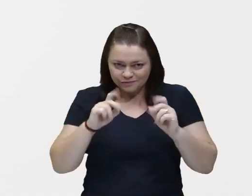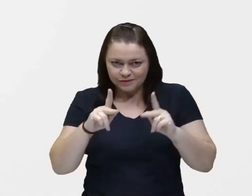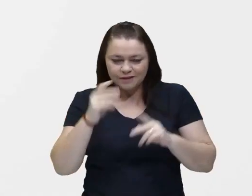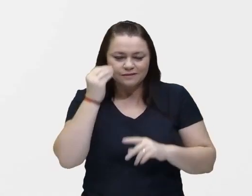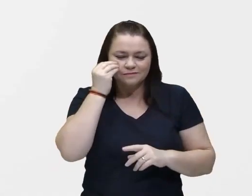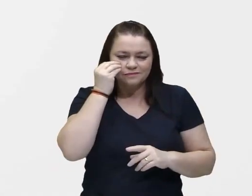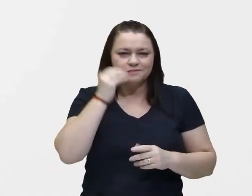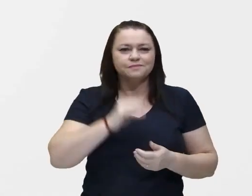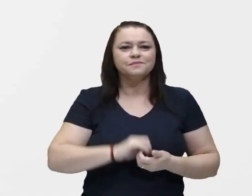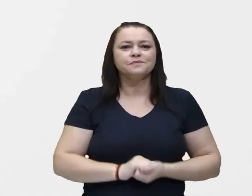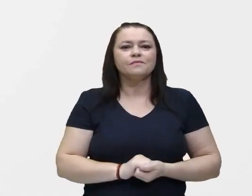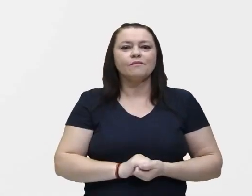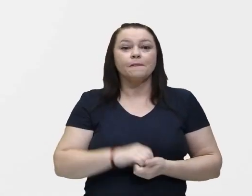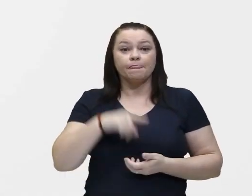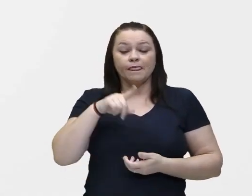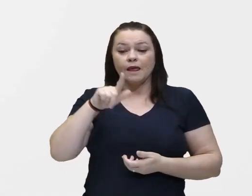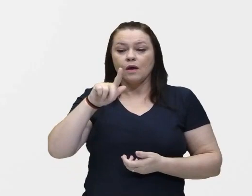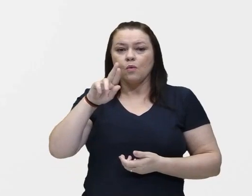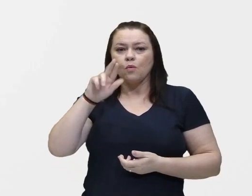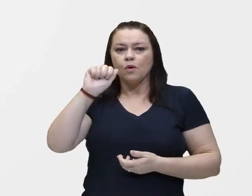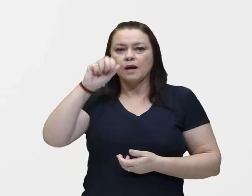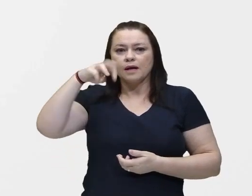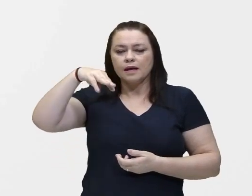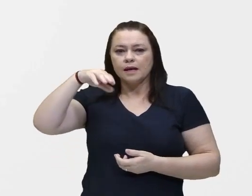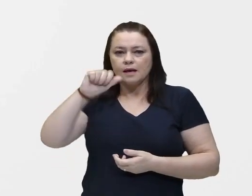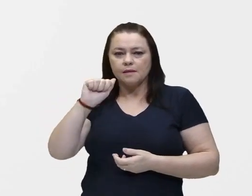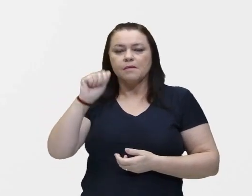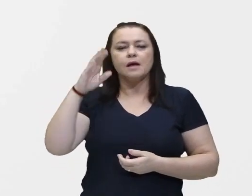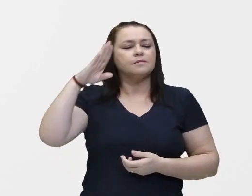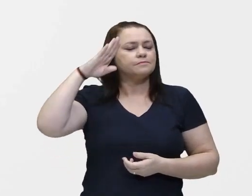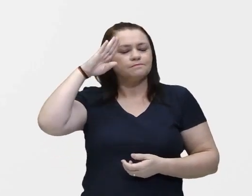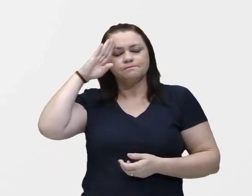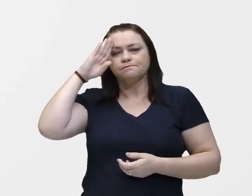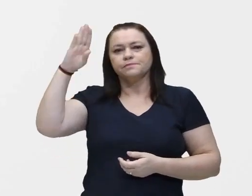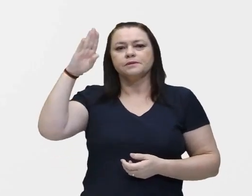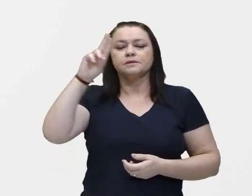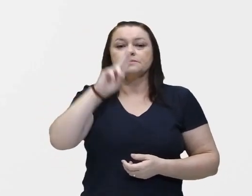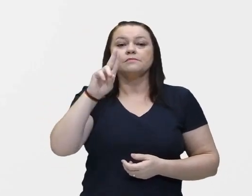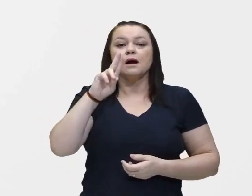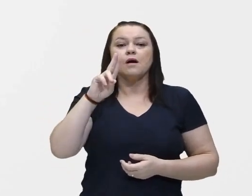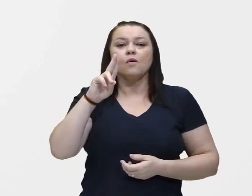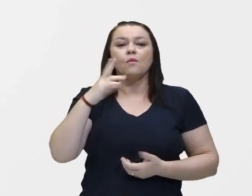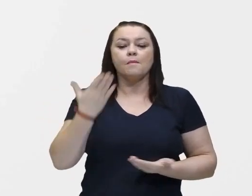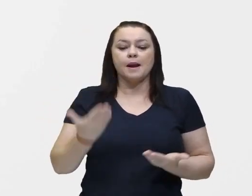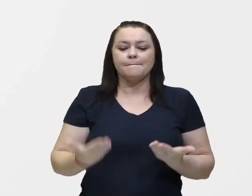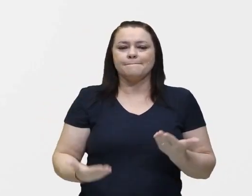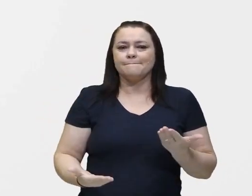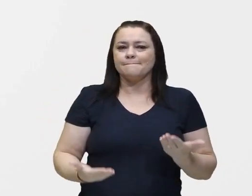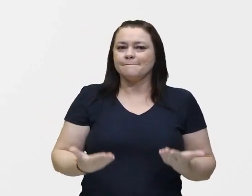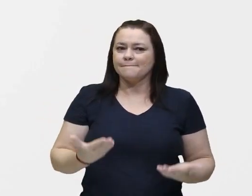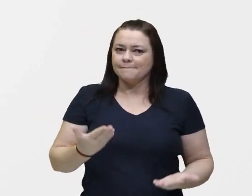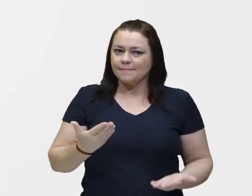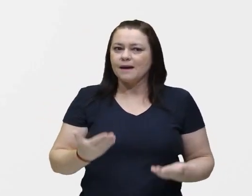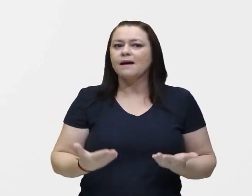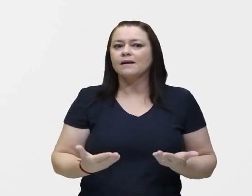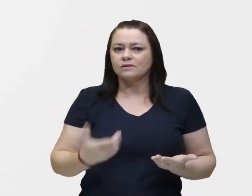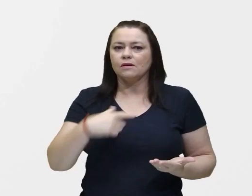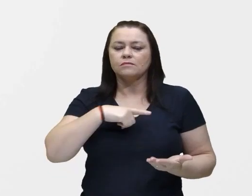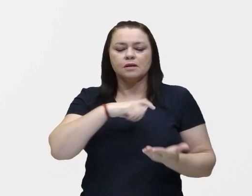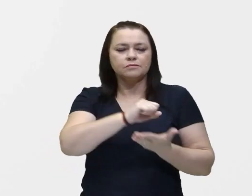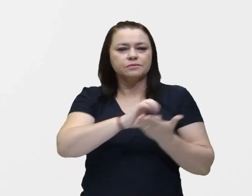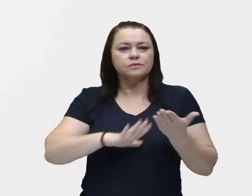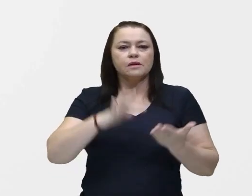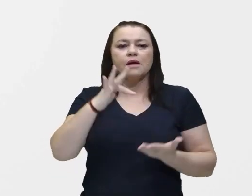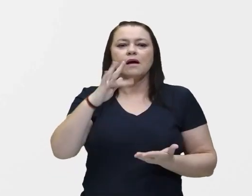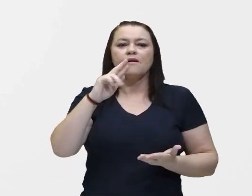tela. O grama é a unidade principal das unidades de massa. Então, olha o probleminha que nós temos aí. Fran estava ajudando